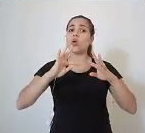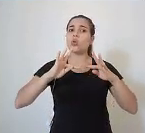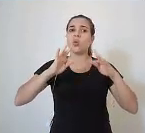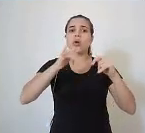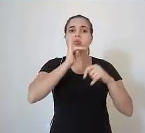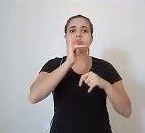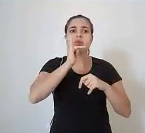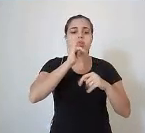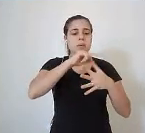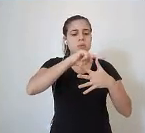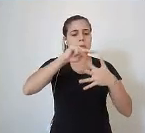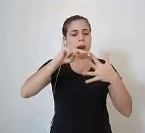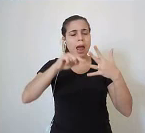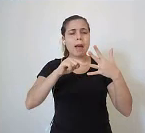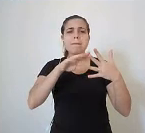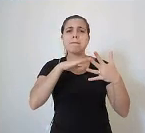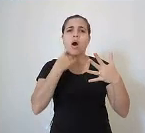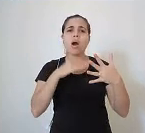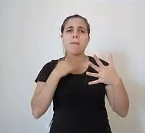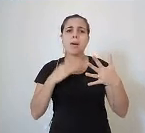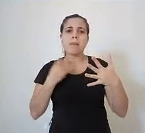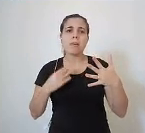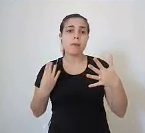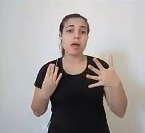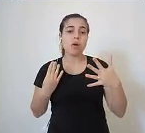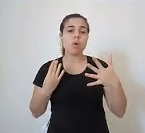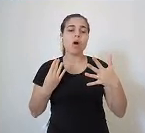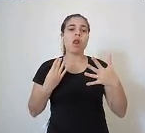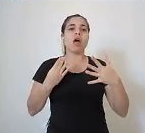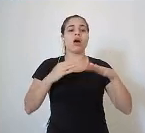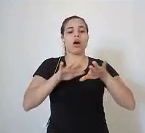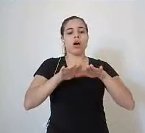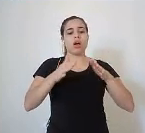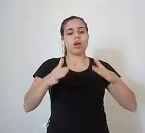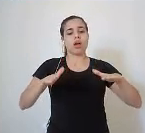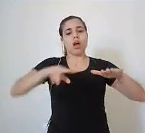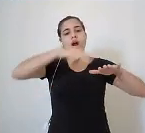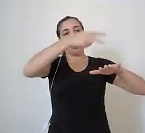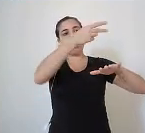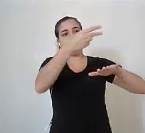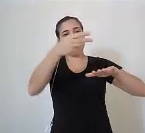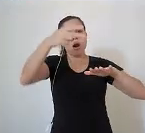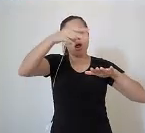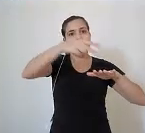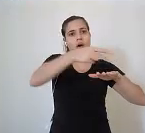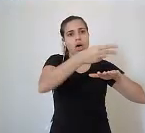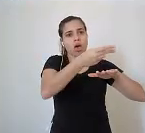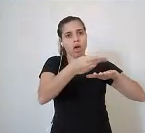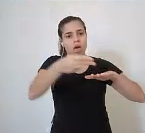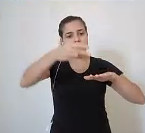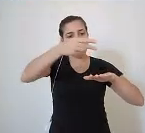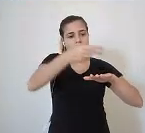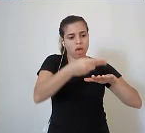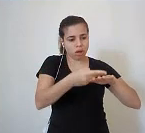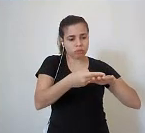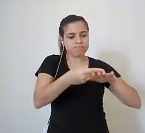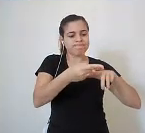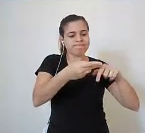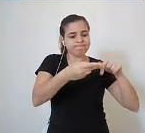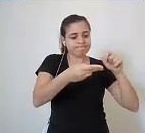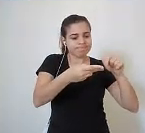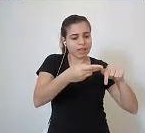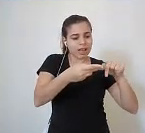que é um consumidor quaternário. Todos eles, após a sua morte, vão servir de alimento para